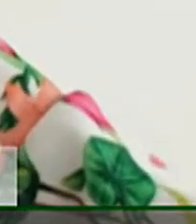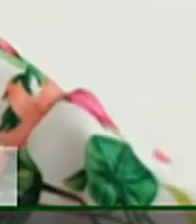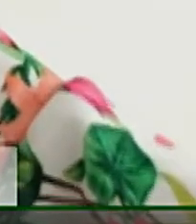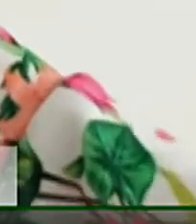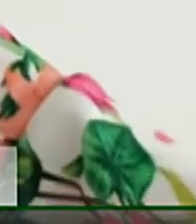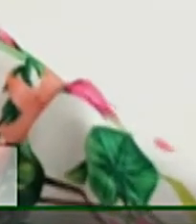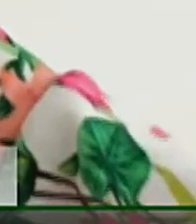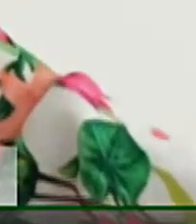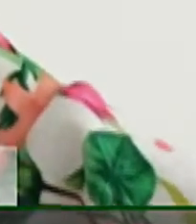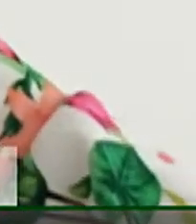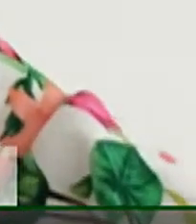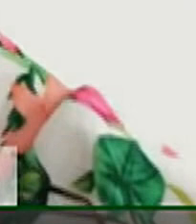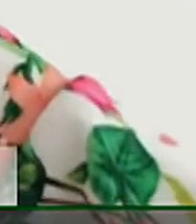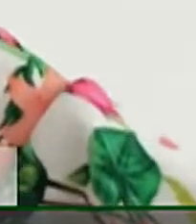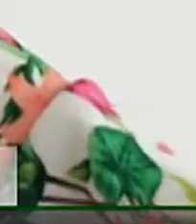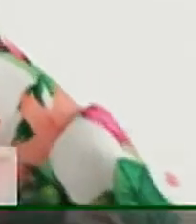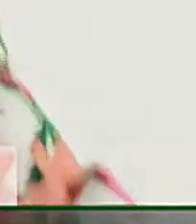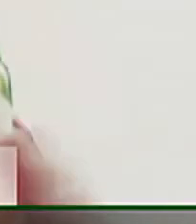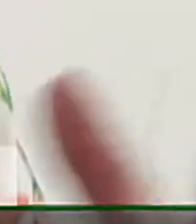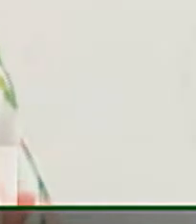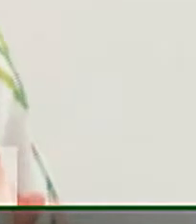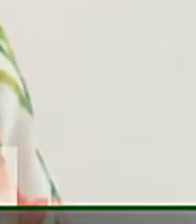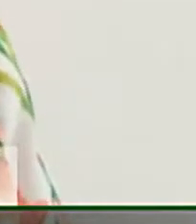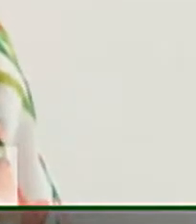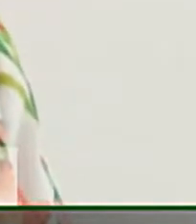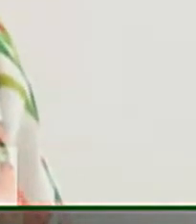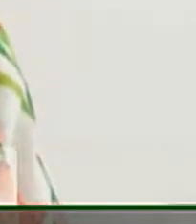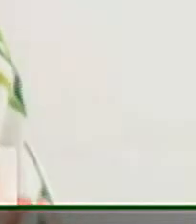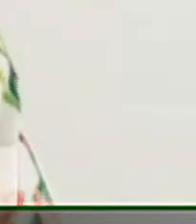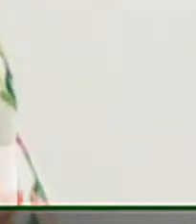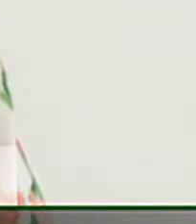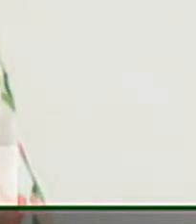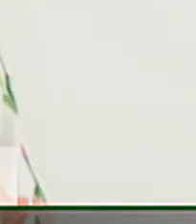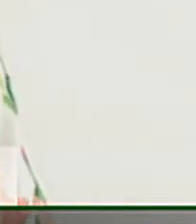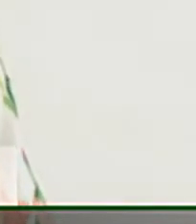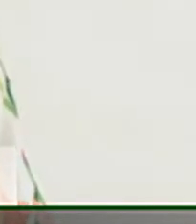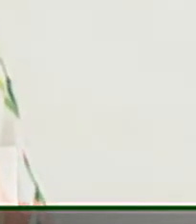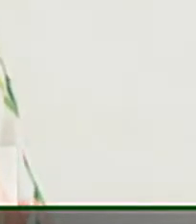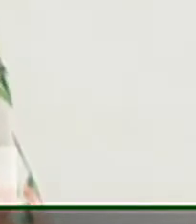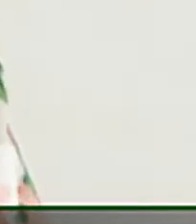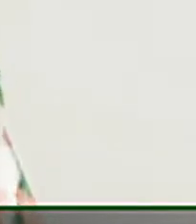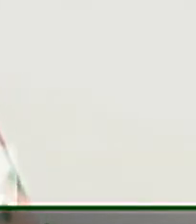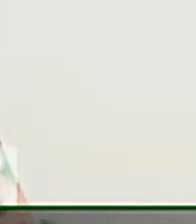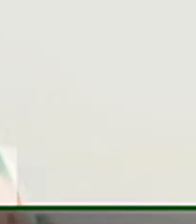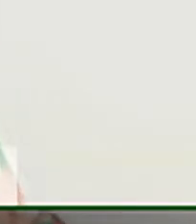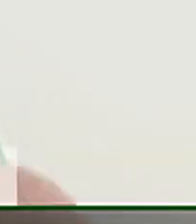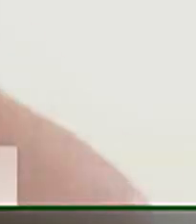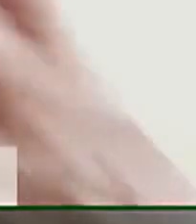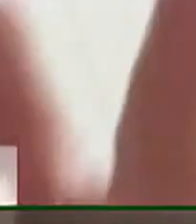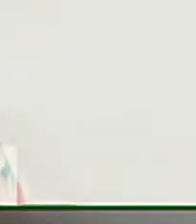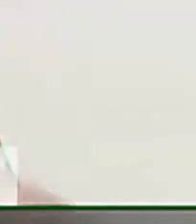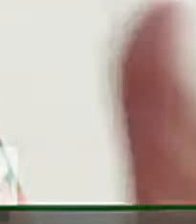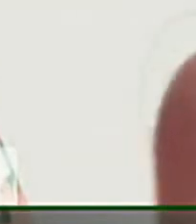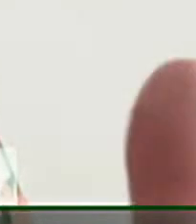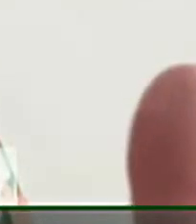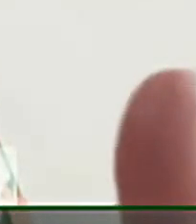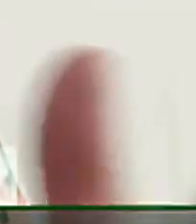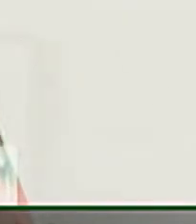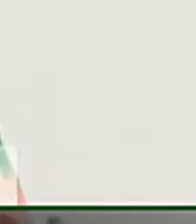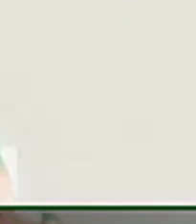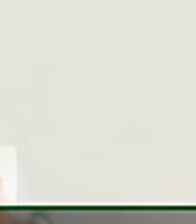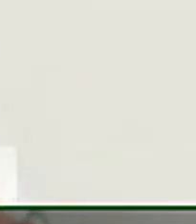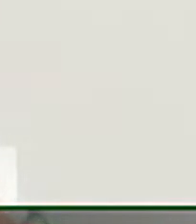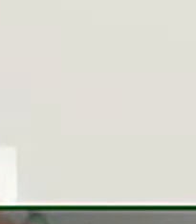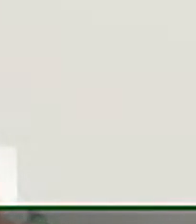e sugerir ao governo. Projetos que são no interesse do município. Simples, não precisa fazer todo esse